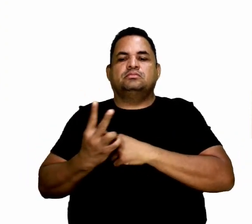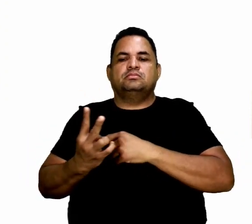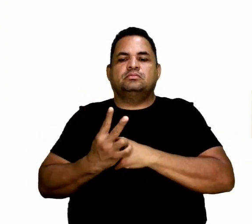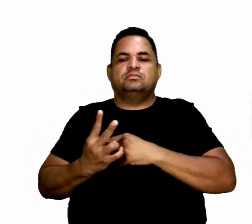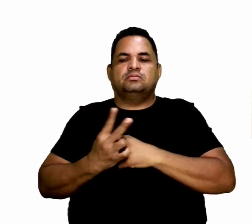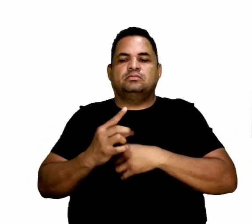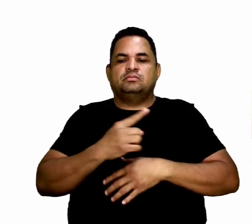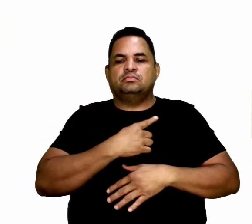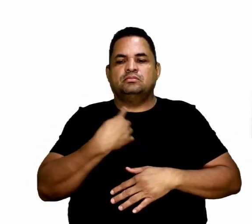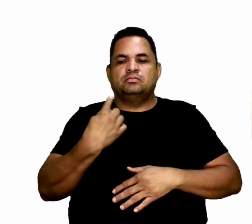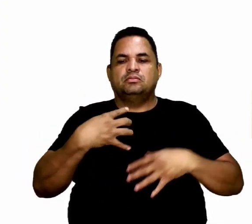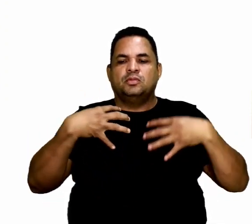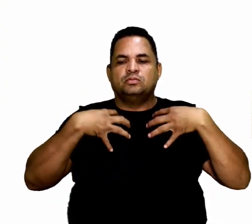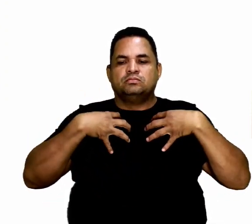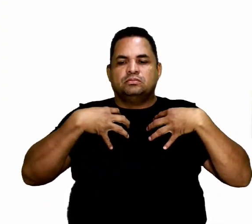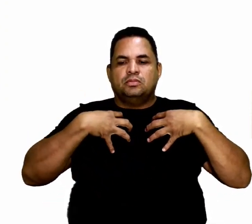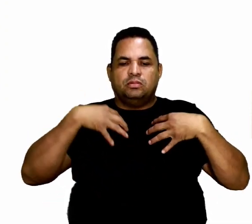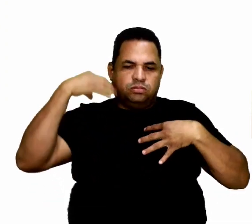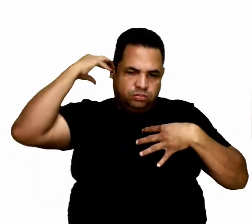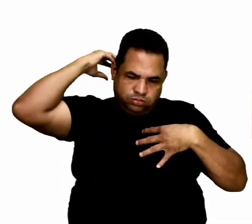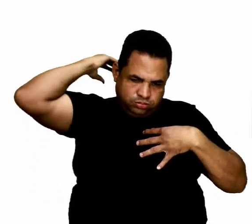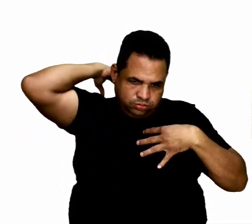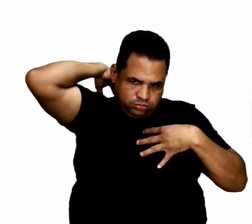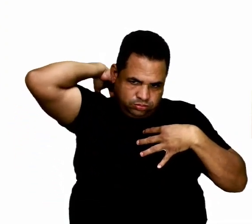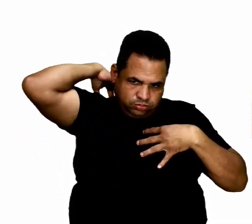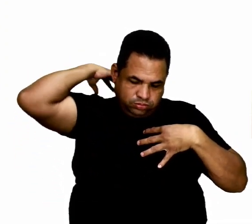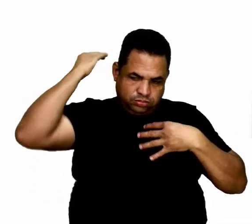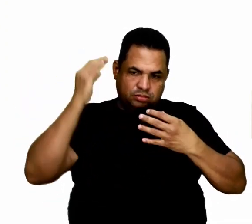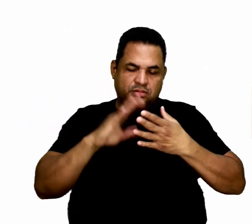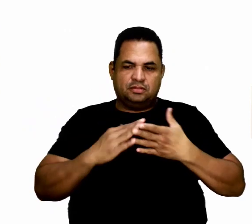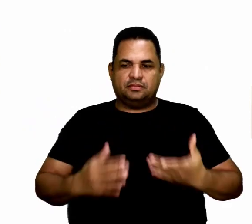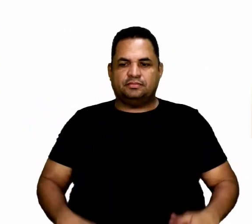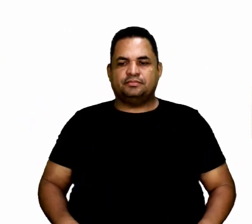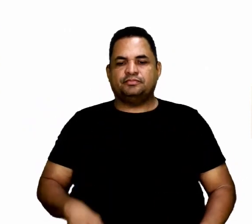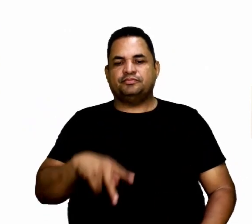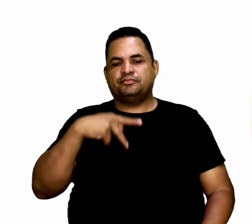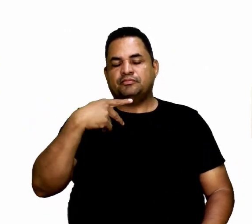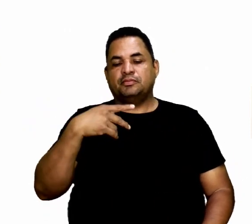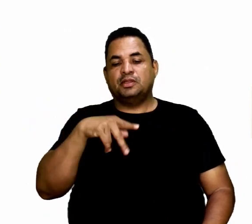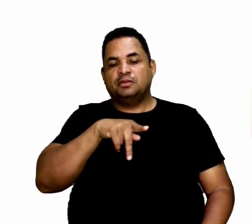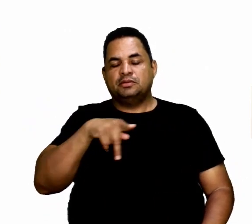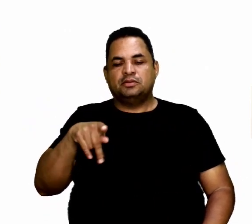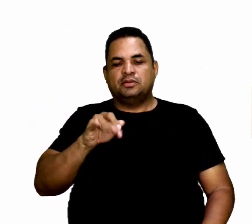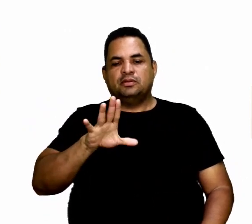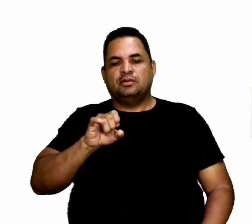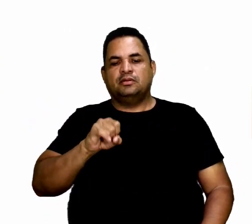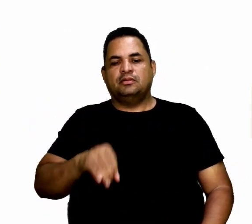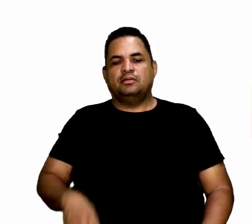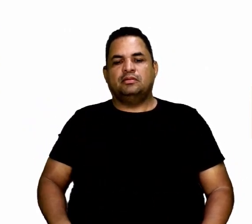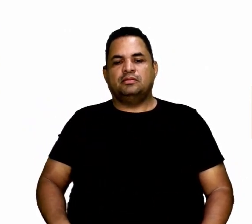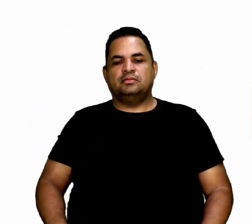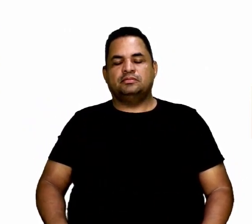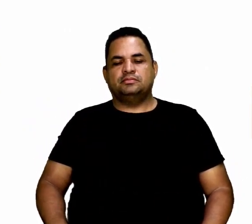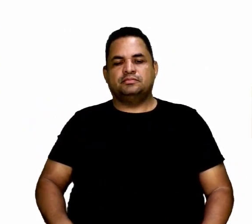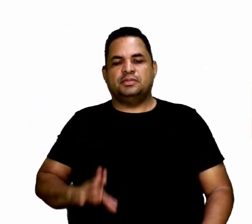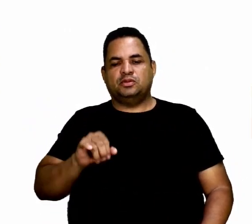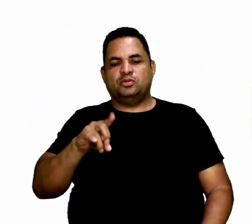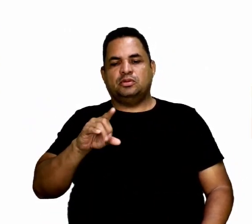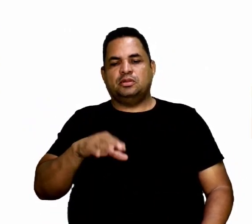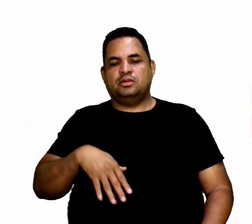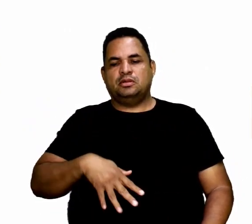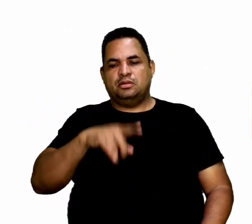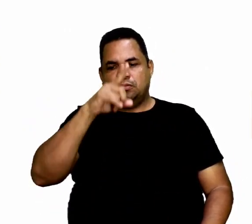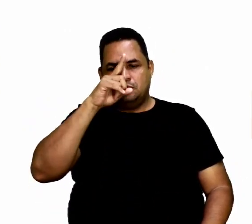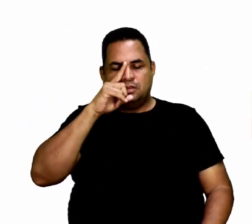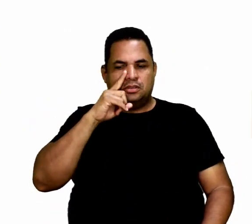os nossos pulmões, tá? E como a professora Tabita falou ainda há pouco, medula amarela, tá?